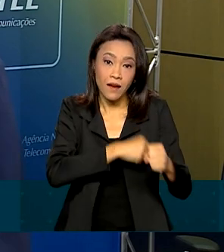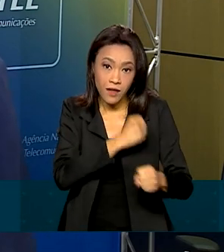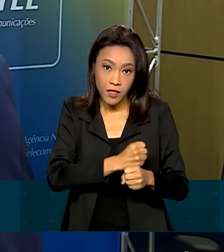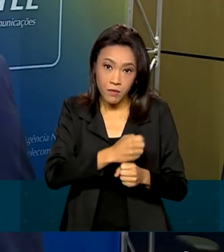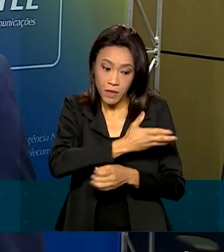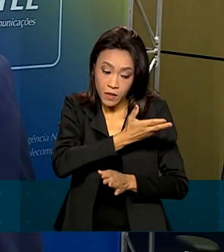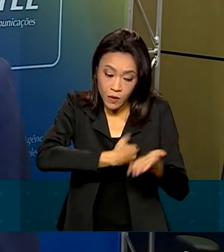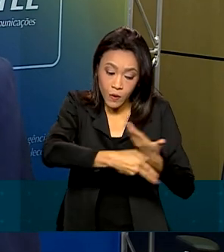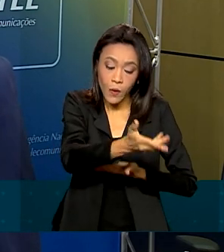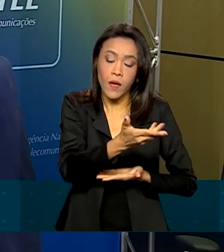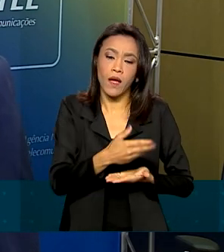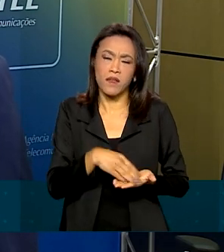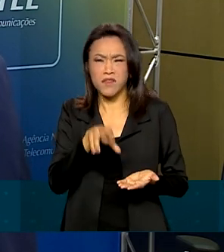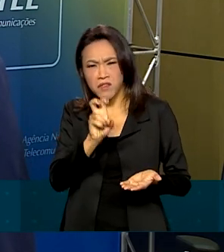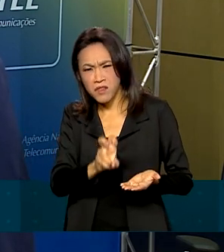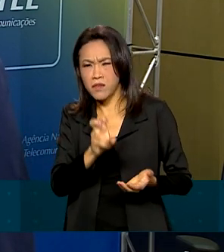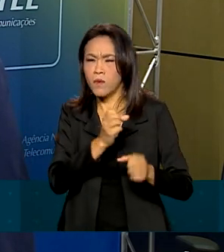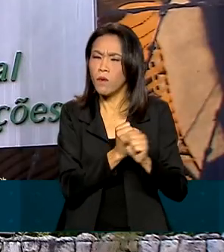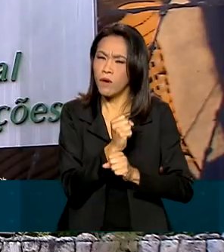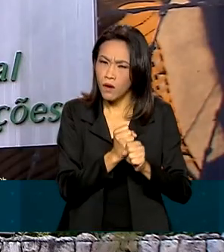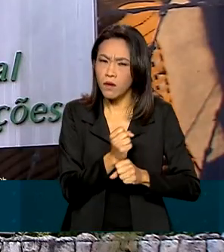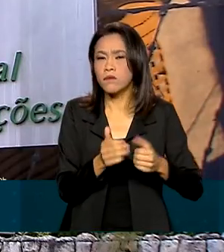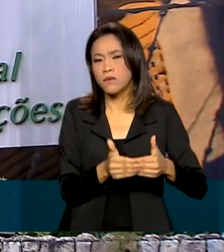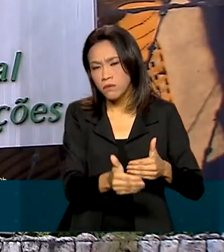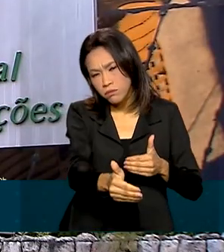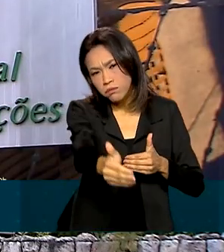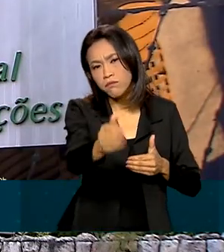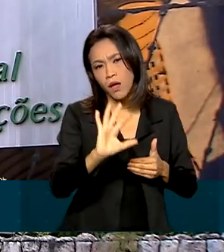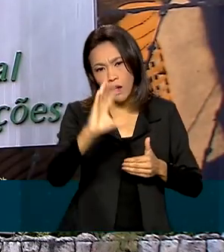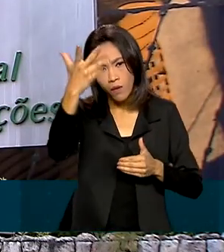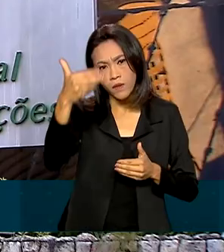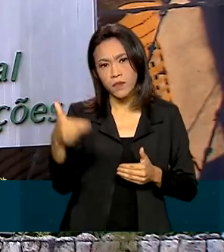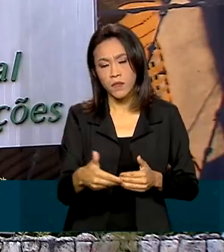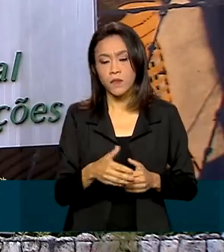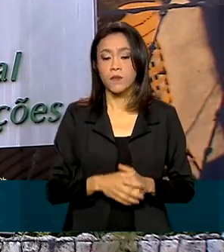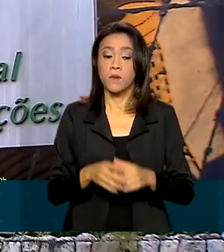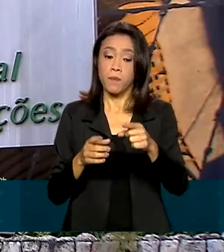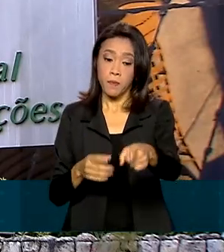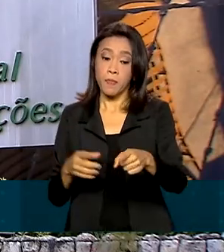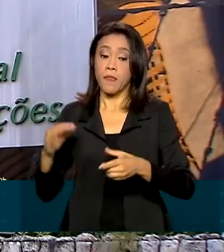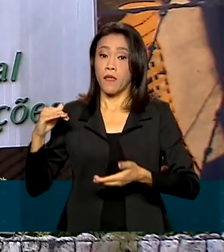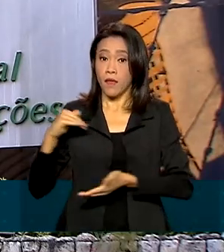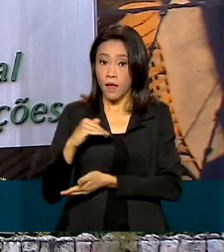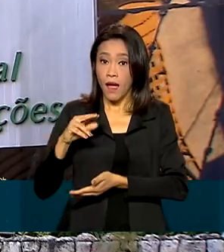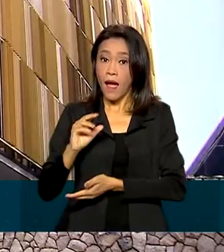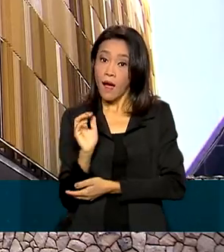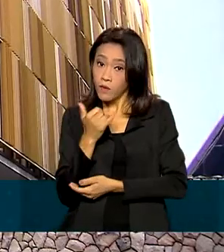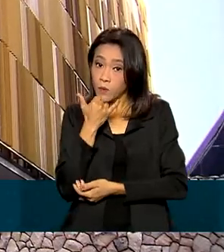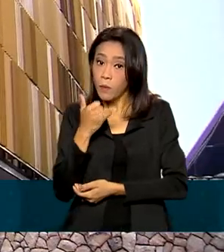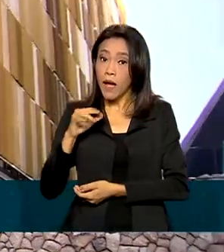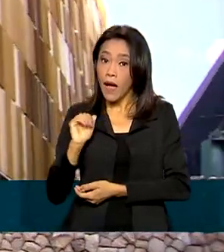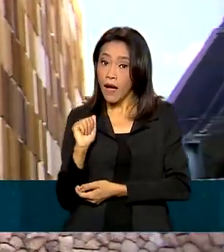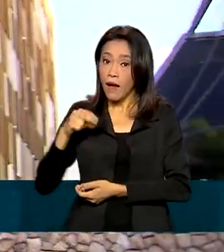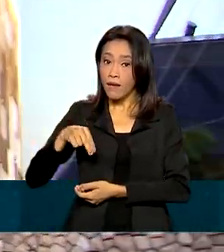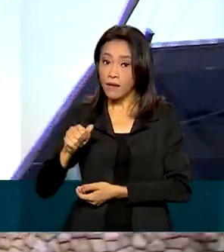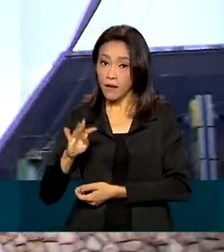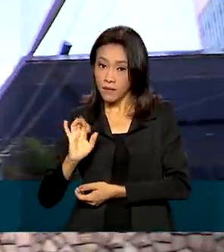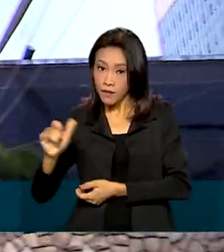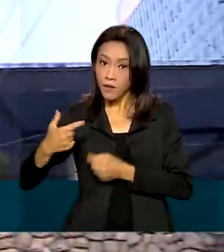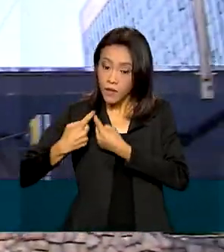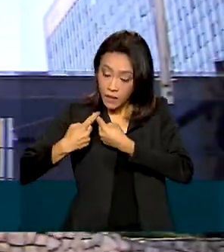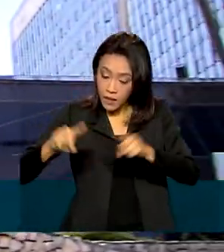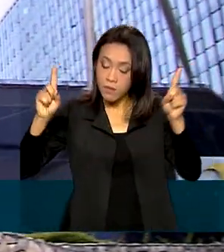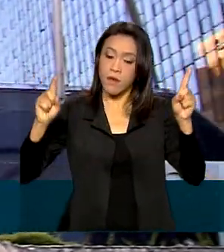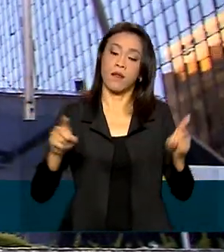temos a expectativa de 5 anos pelo menos cabe a Anatel liberar ativação do sinal do 5g para conceder